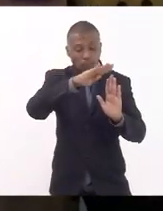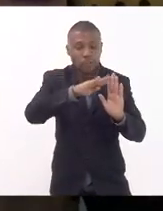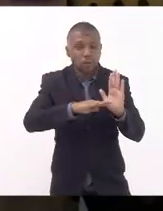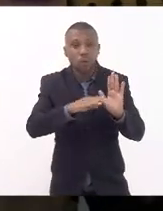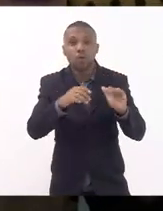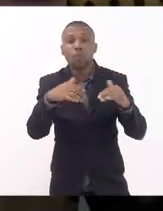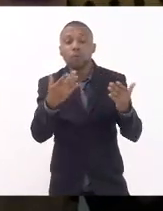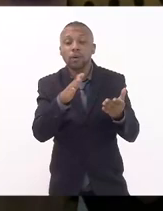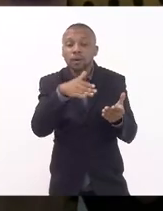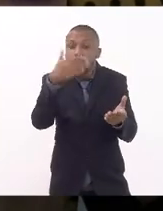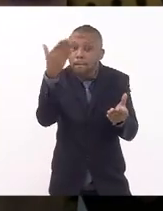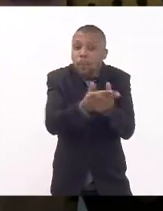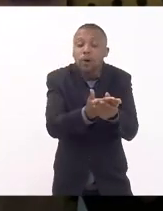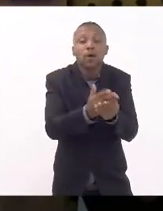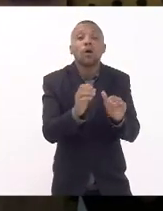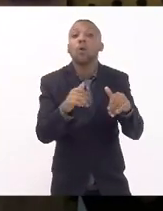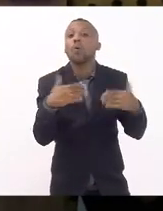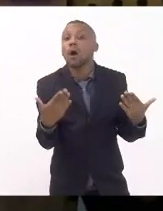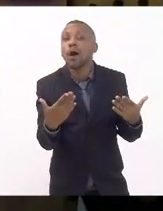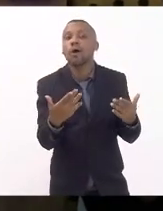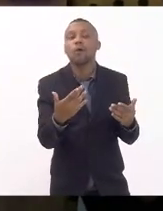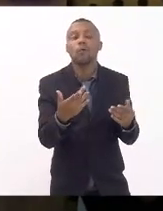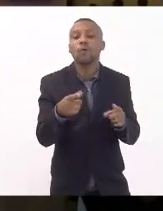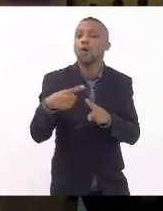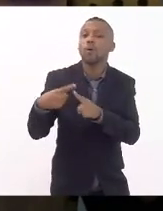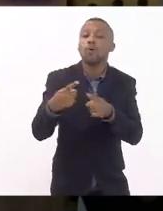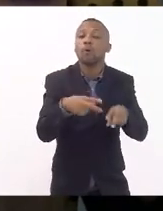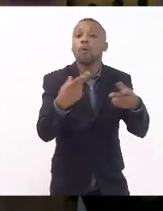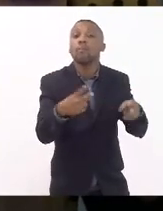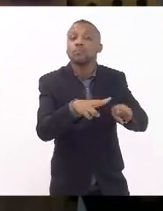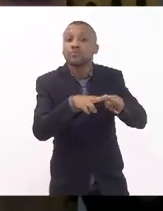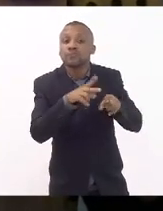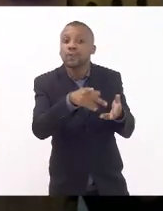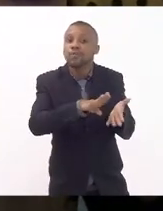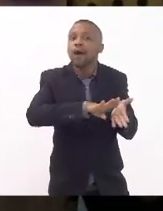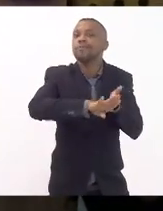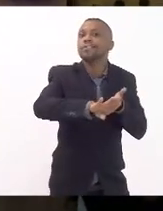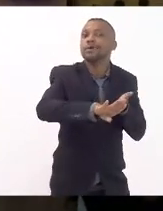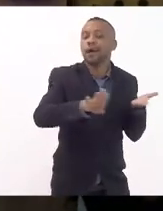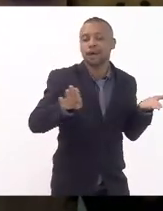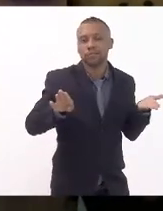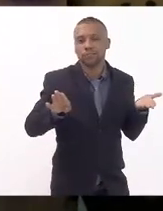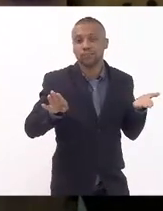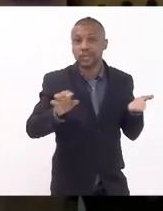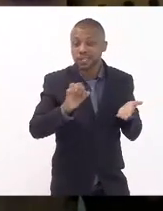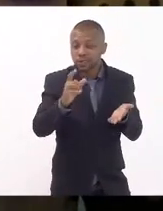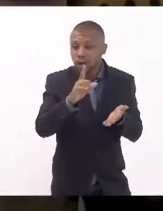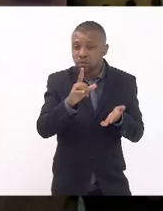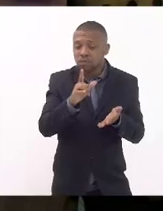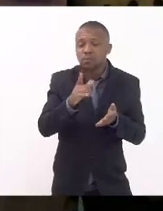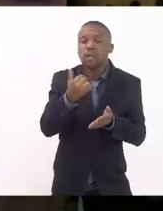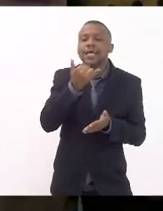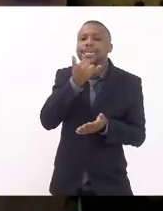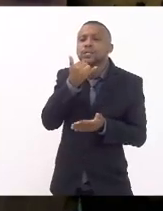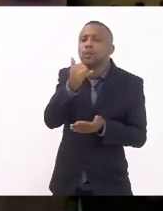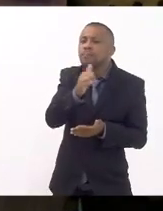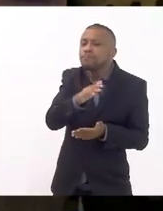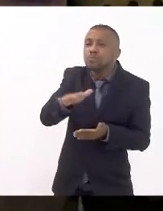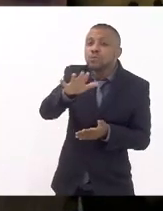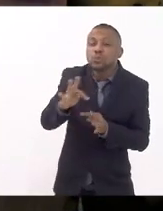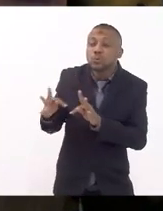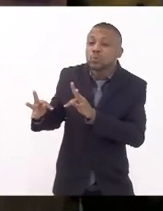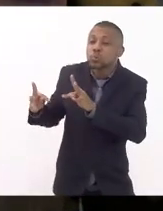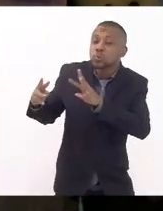respondeu de processo, foi afastado. Porque a gente votar em bloco, anistiar todos os que foram expulsos